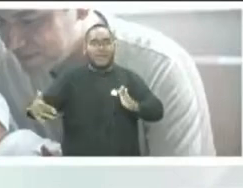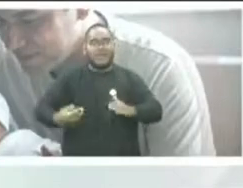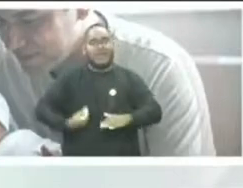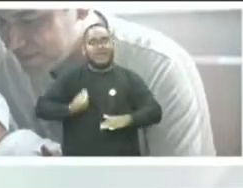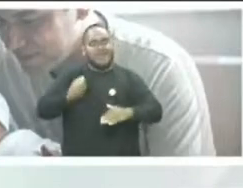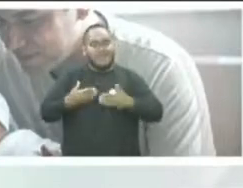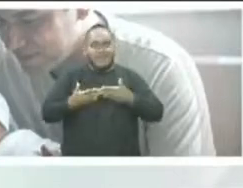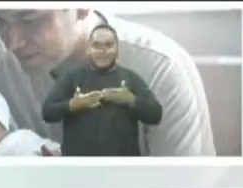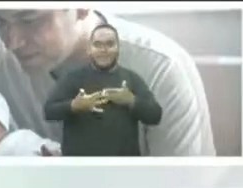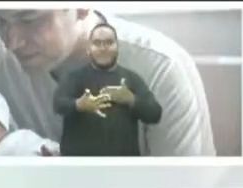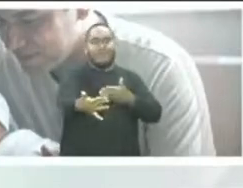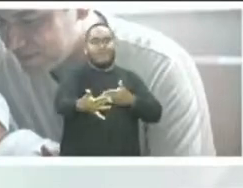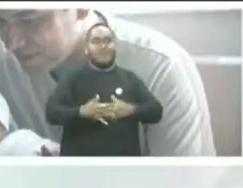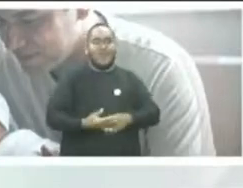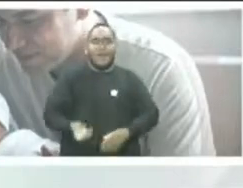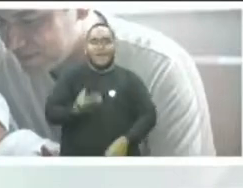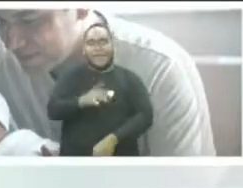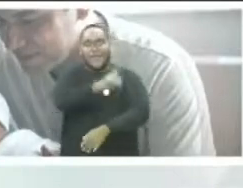Canguru. Bom dia.